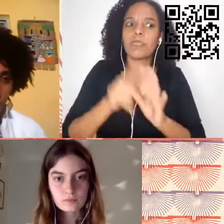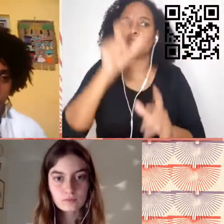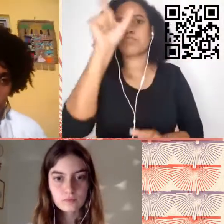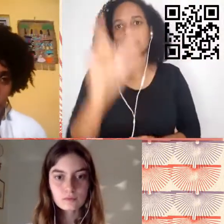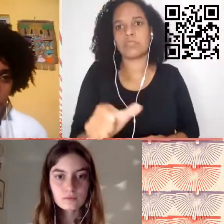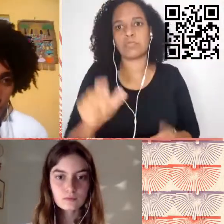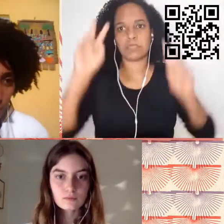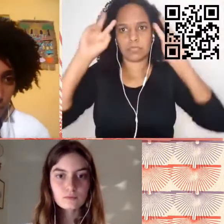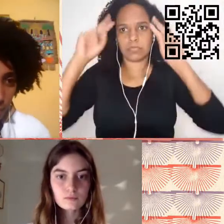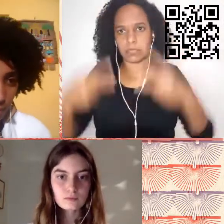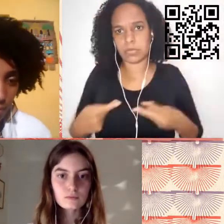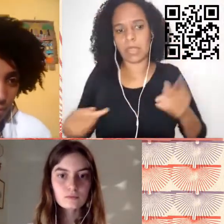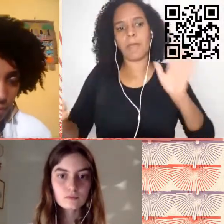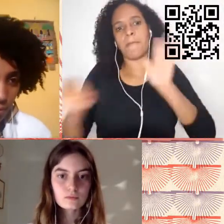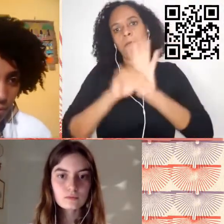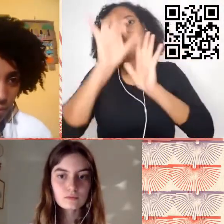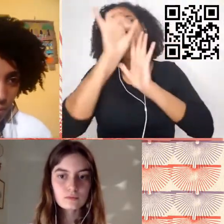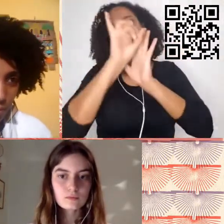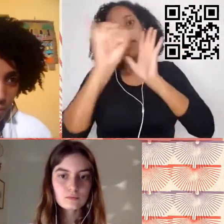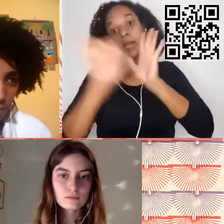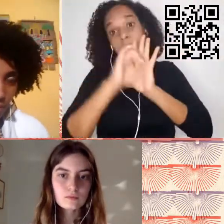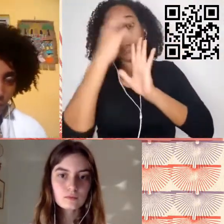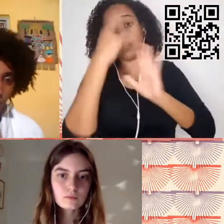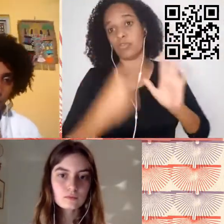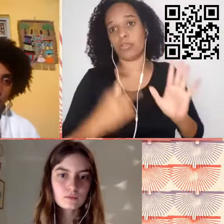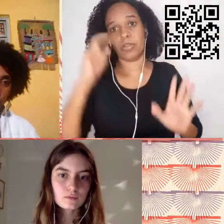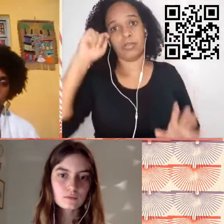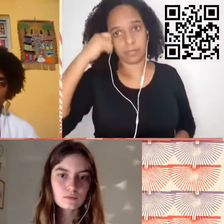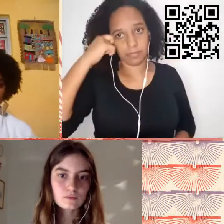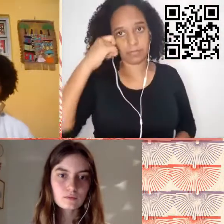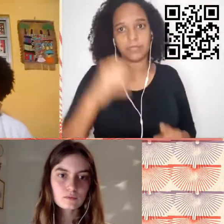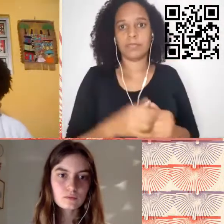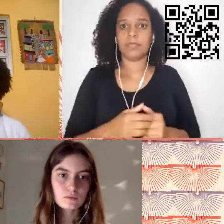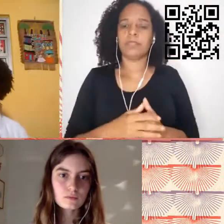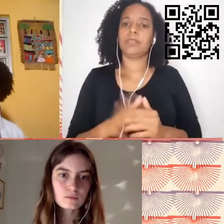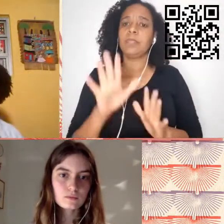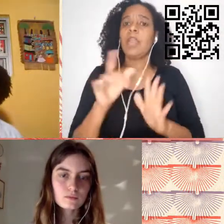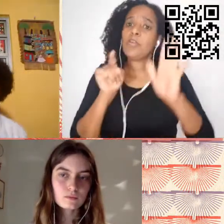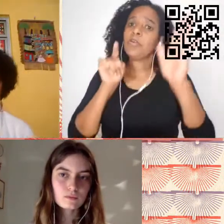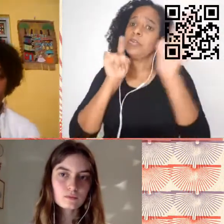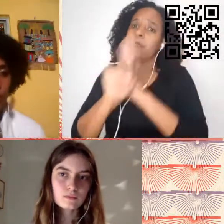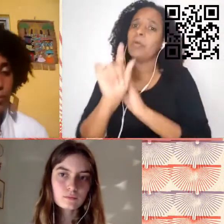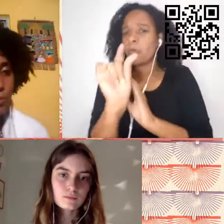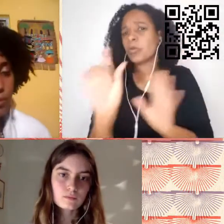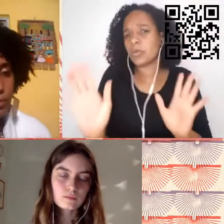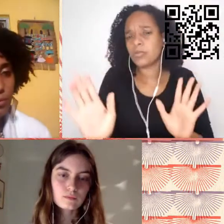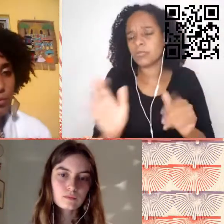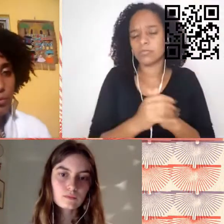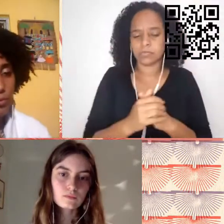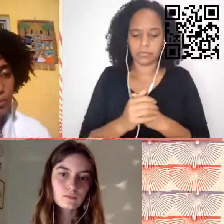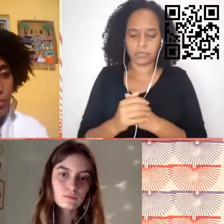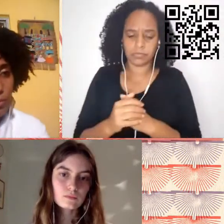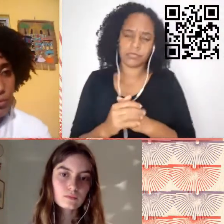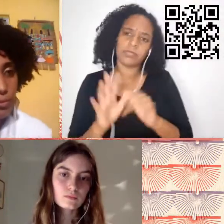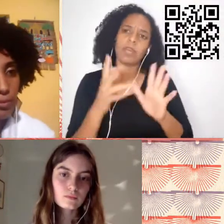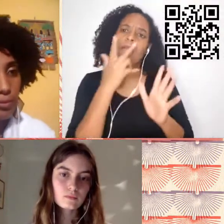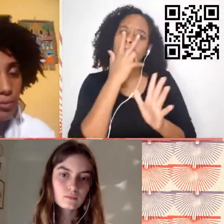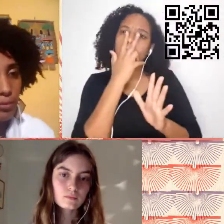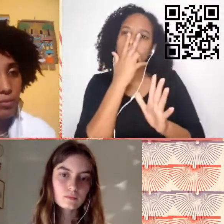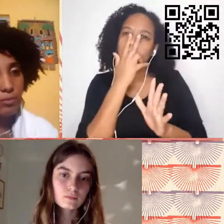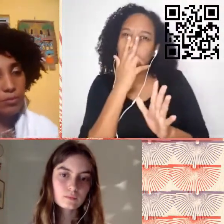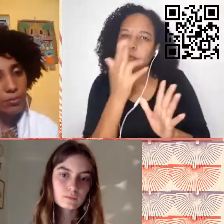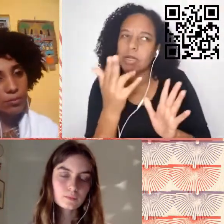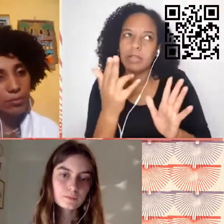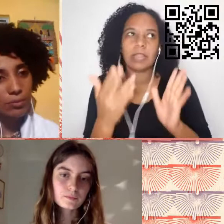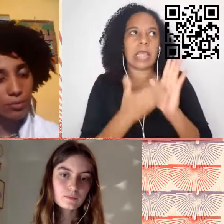na sua literatura. Então, eu queria te perguntar um pouco sobre isso. Né? Se por um lado parece que a literatura negra